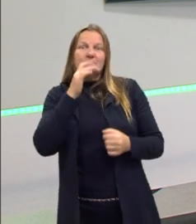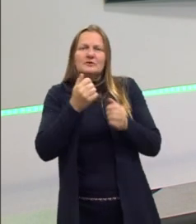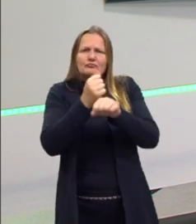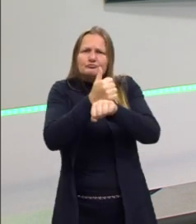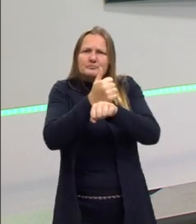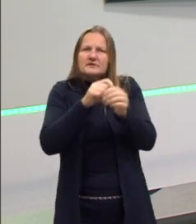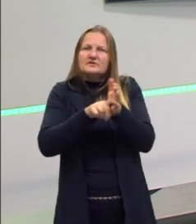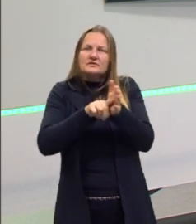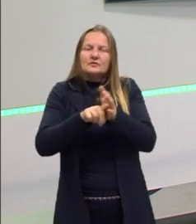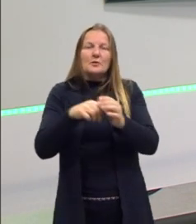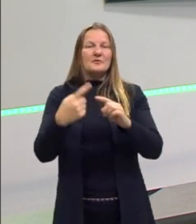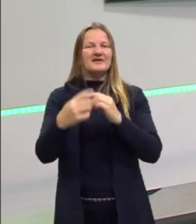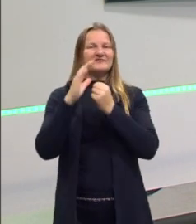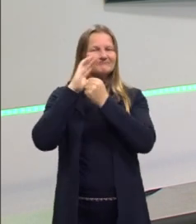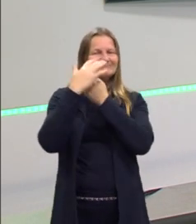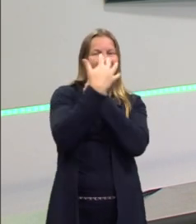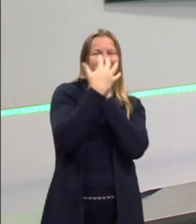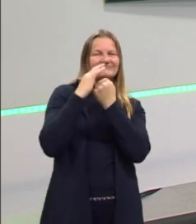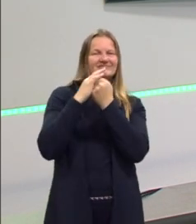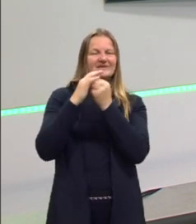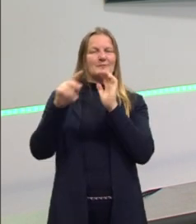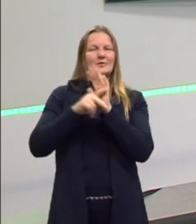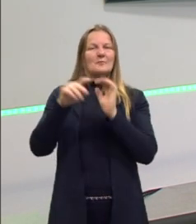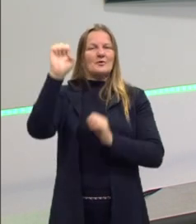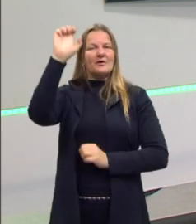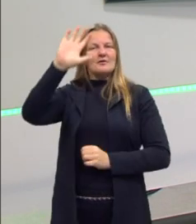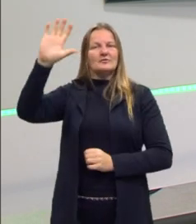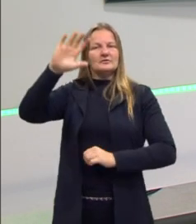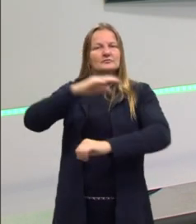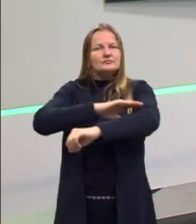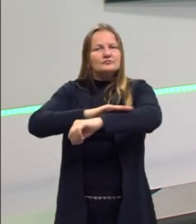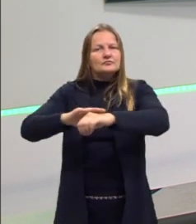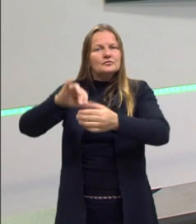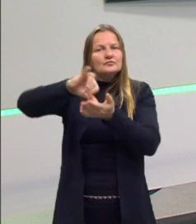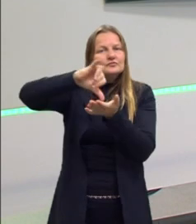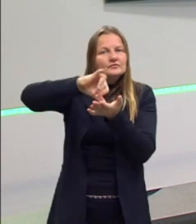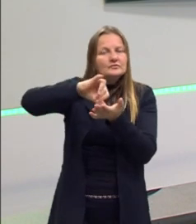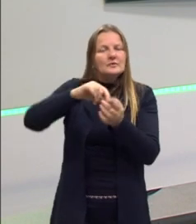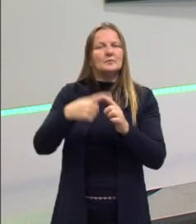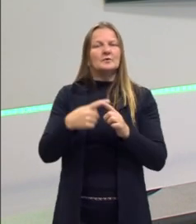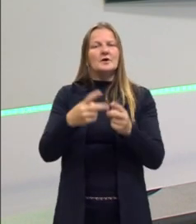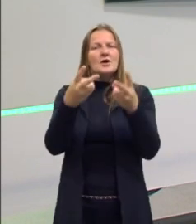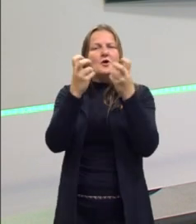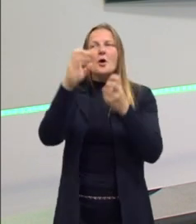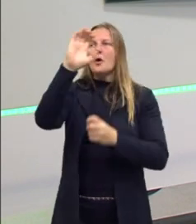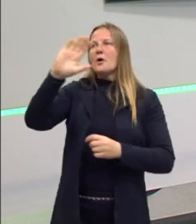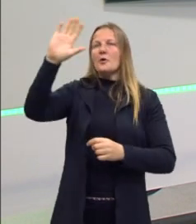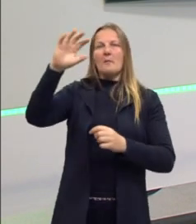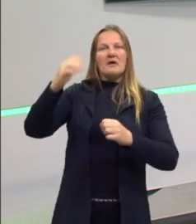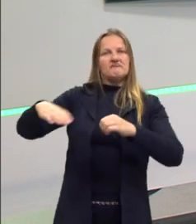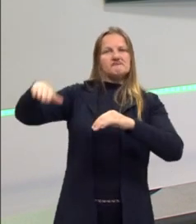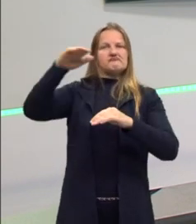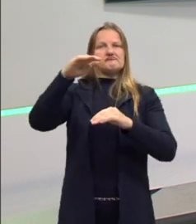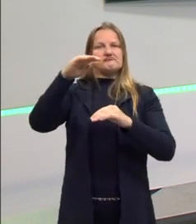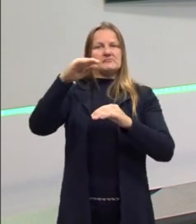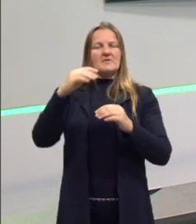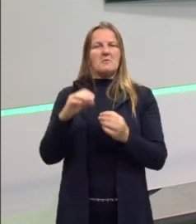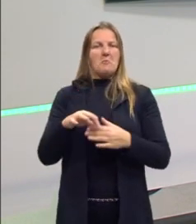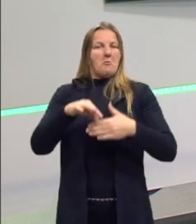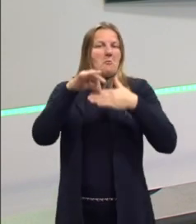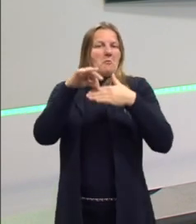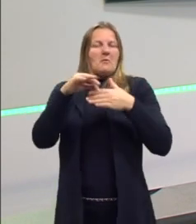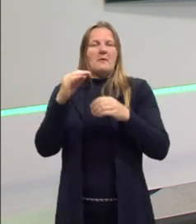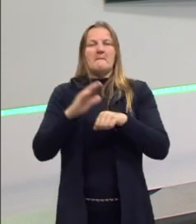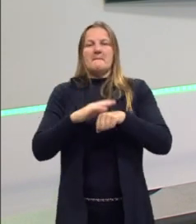proteção da cor da pele né que a invenção do eurocentrismo essa impressão de que a Europa representou o auge